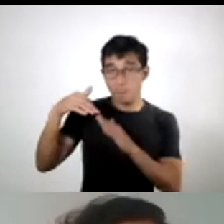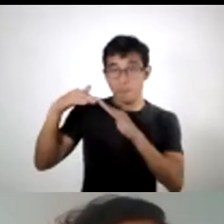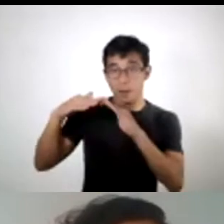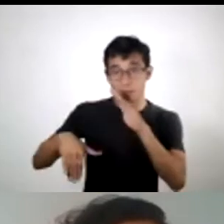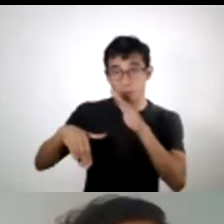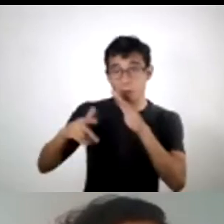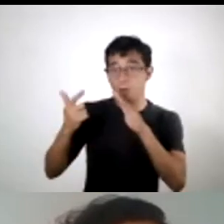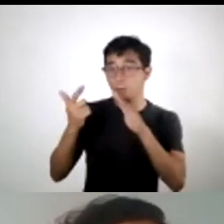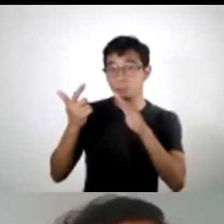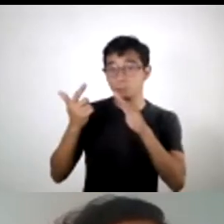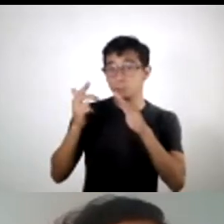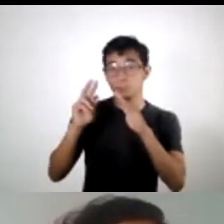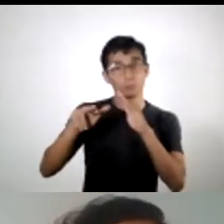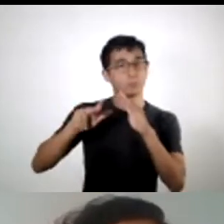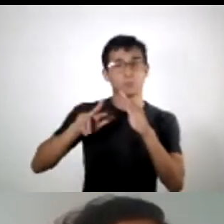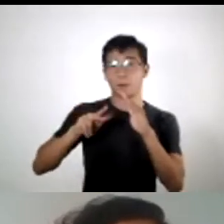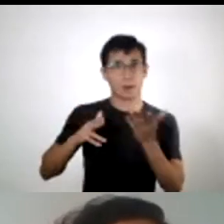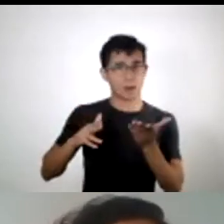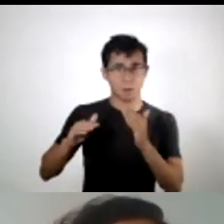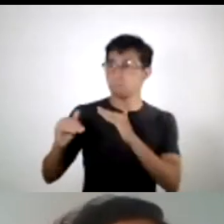coisa que não é